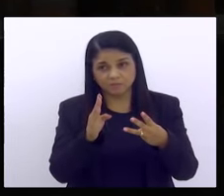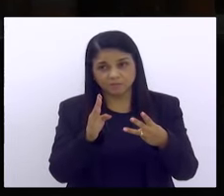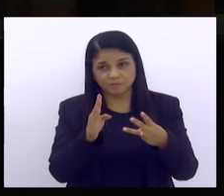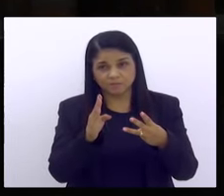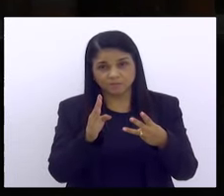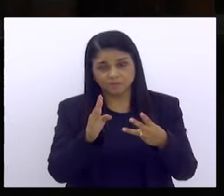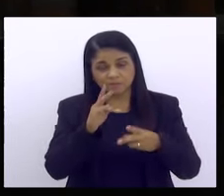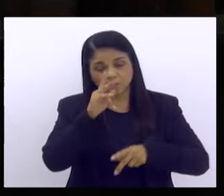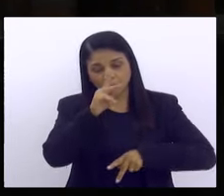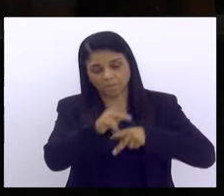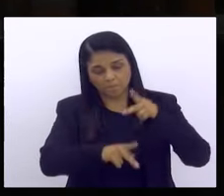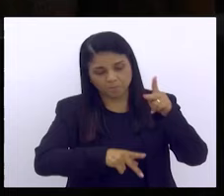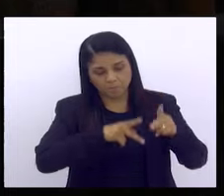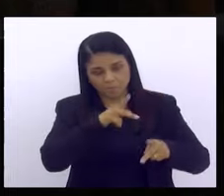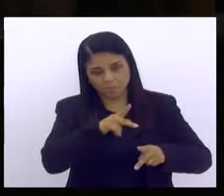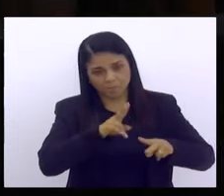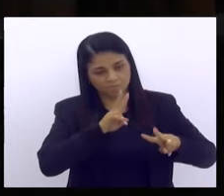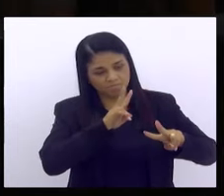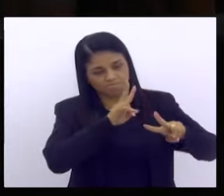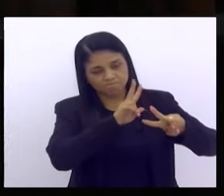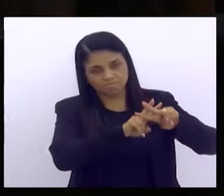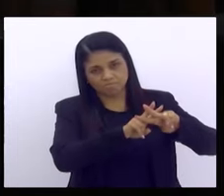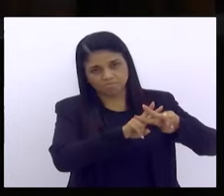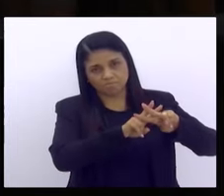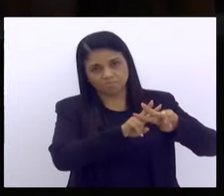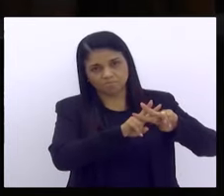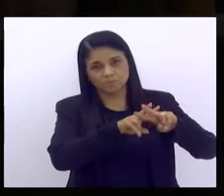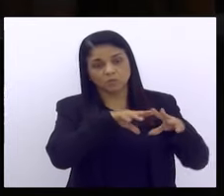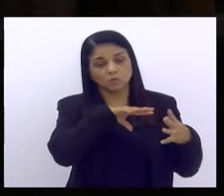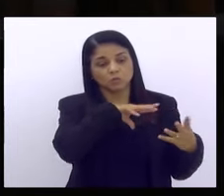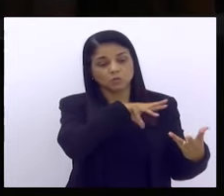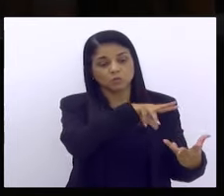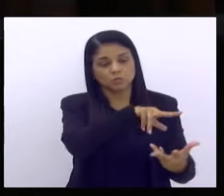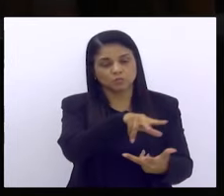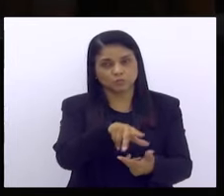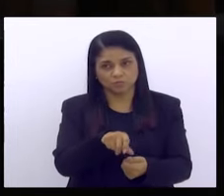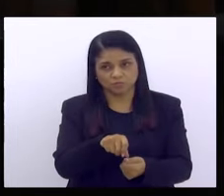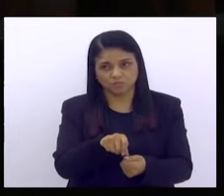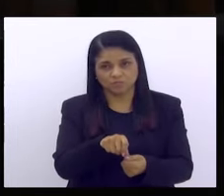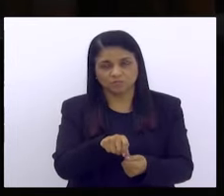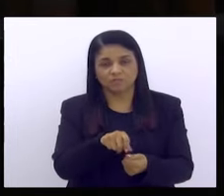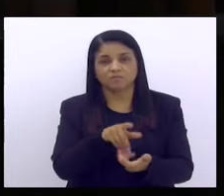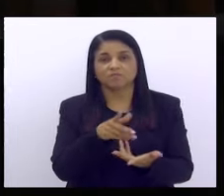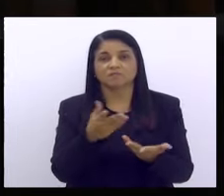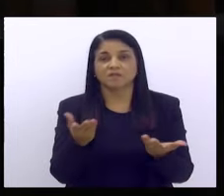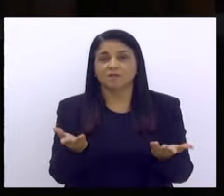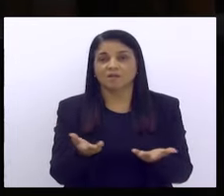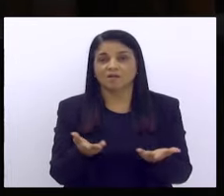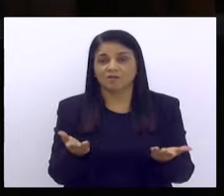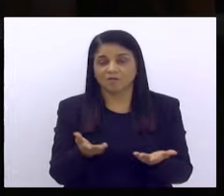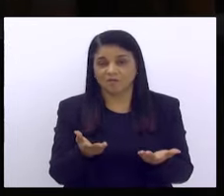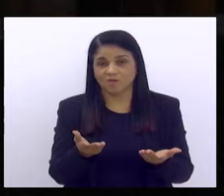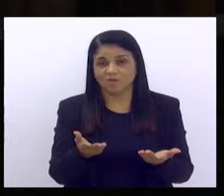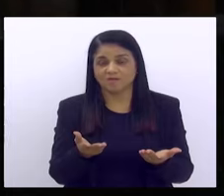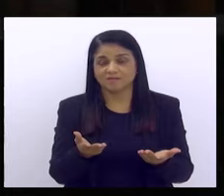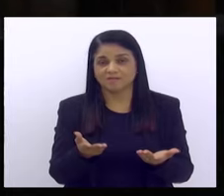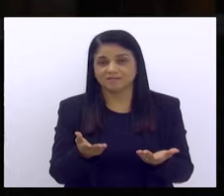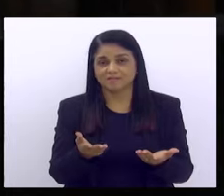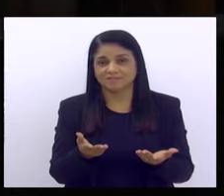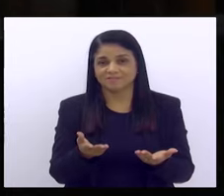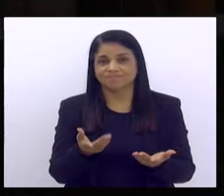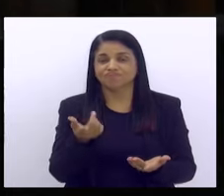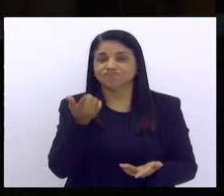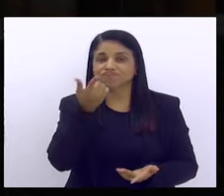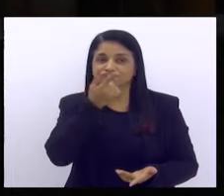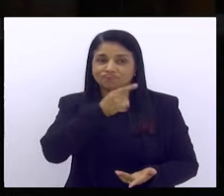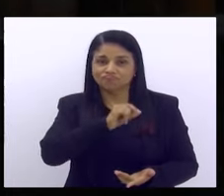a terceira maior população carcerária do mundo. Ou seja, agora aprendeu que vai ganhar